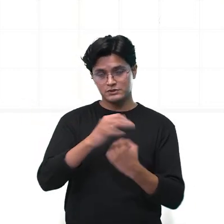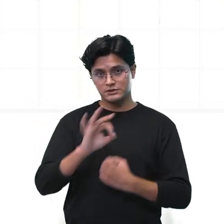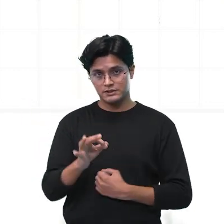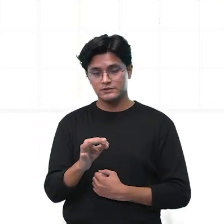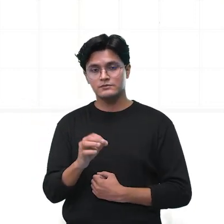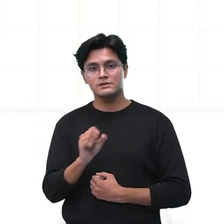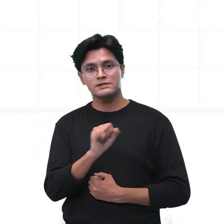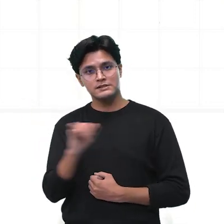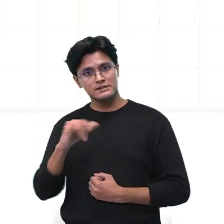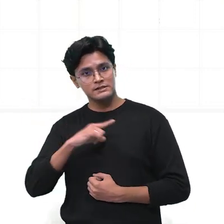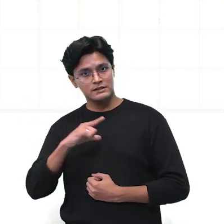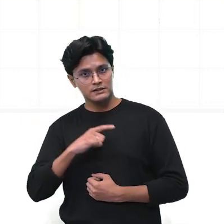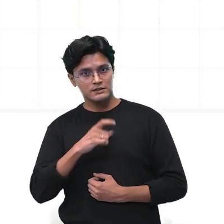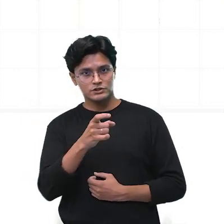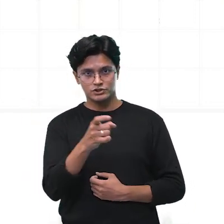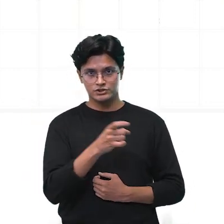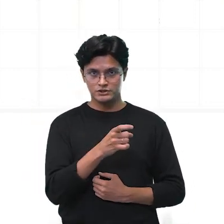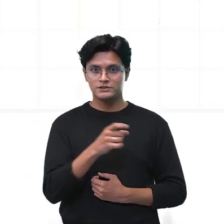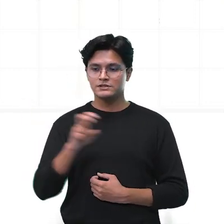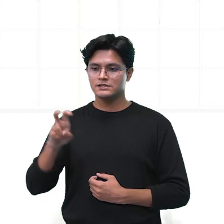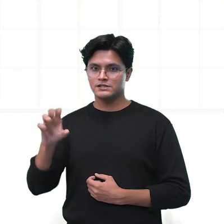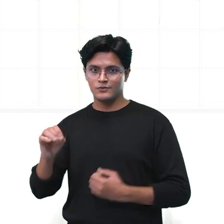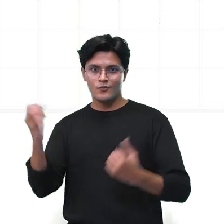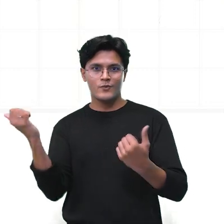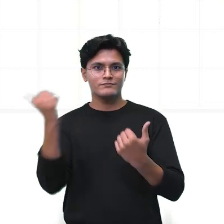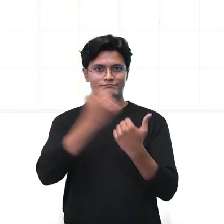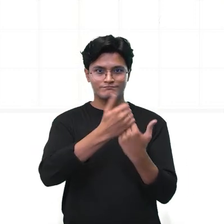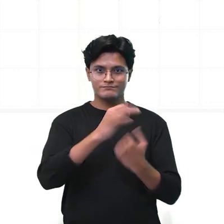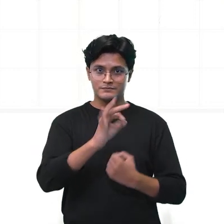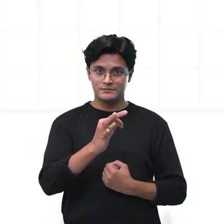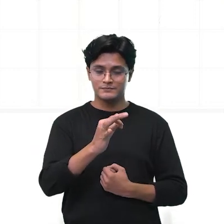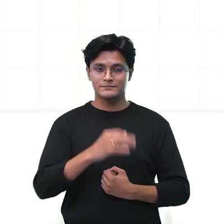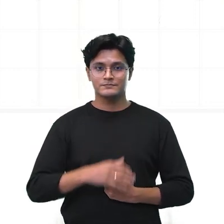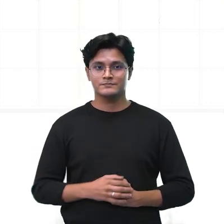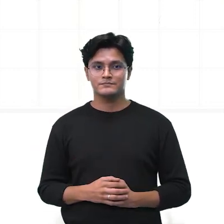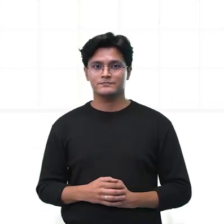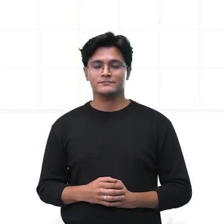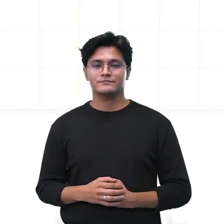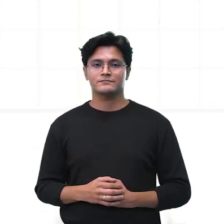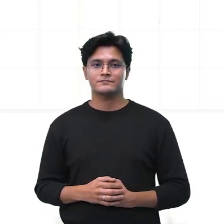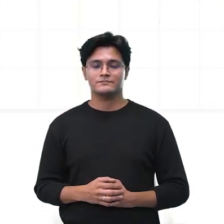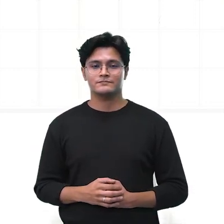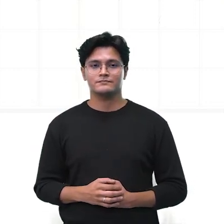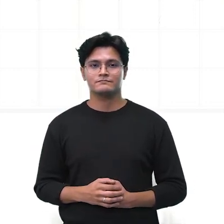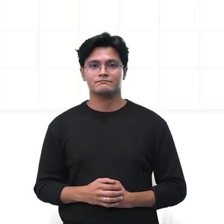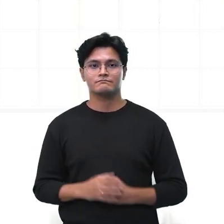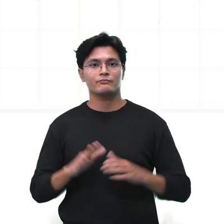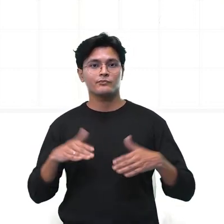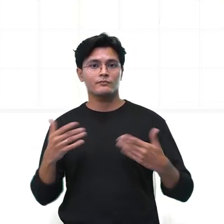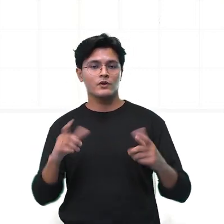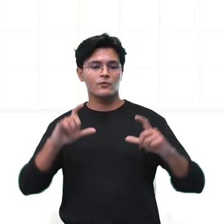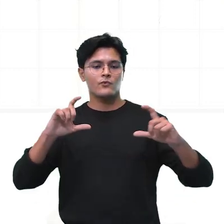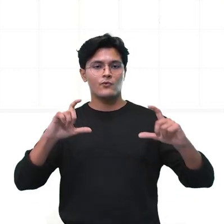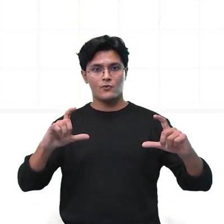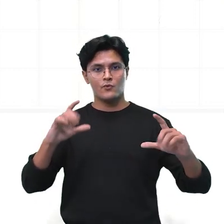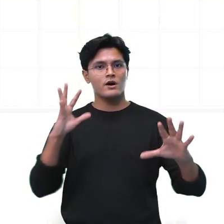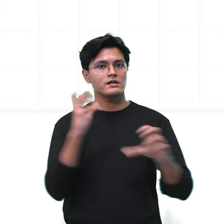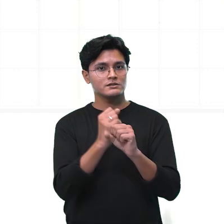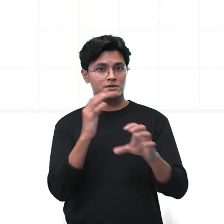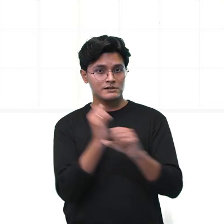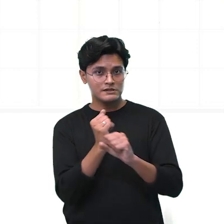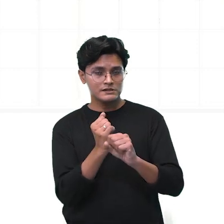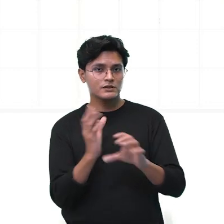colocar 50 graus, certo? É isso que essa expressão aqui do